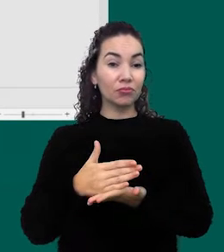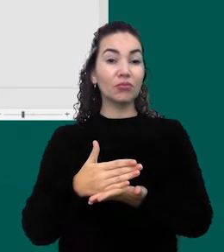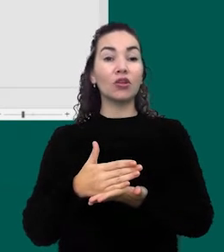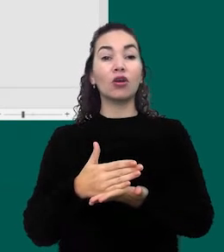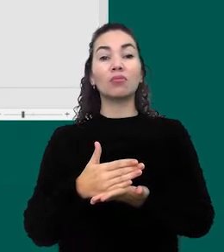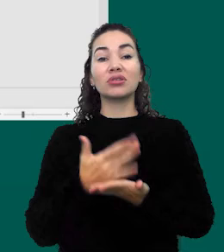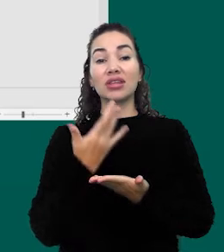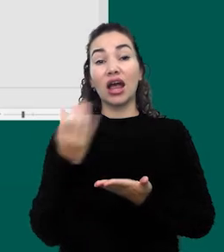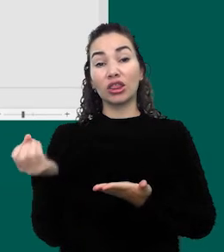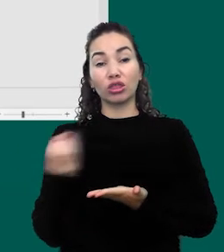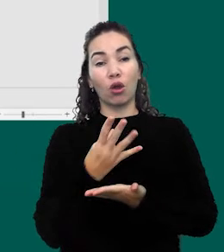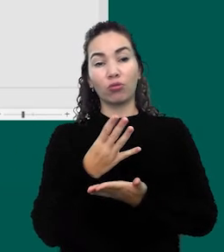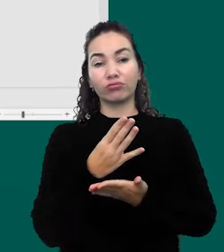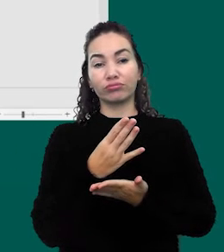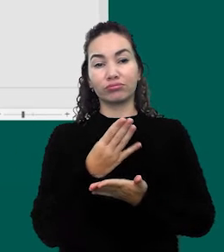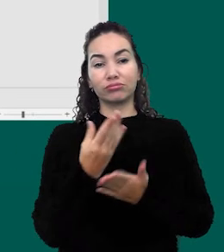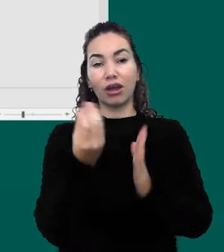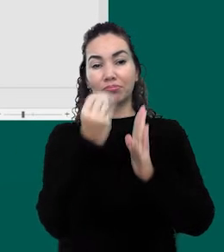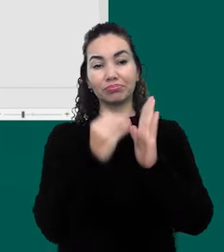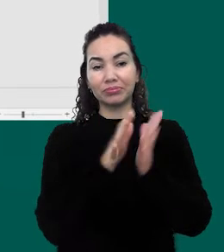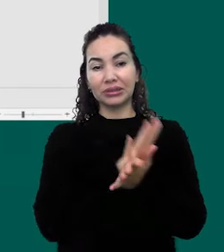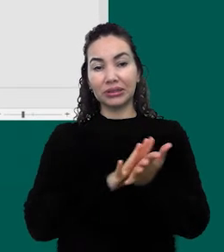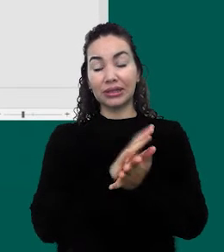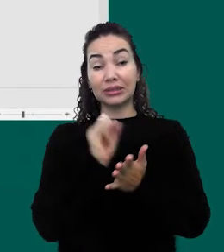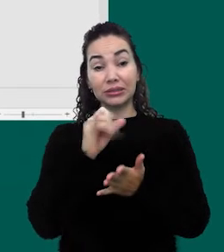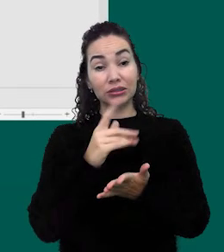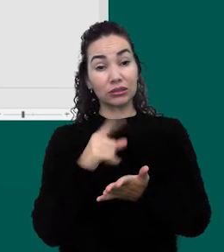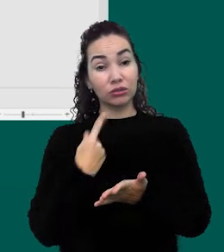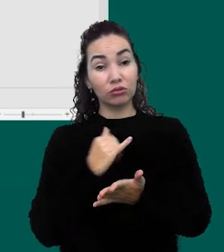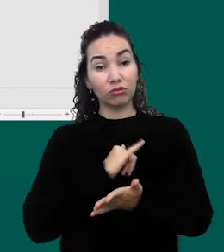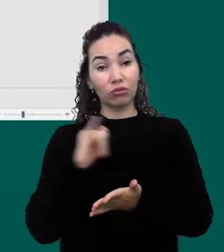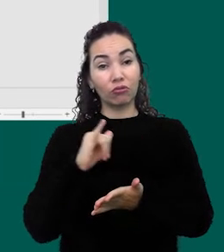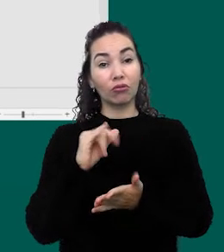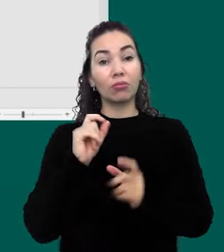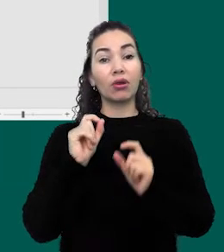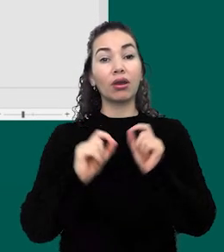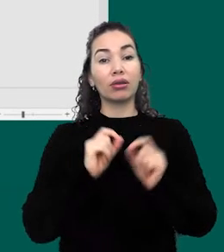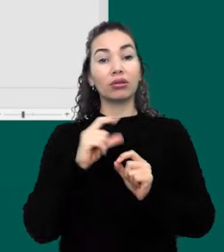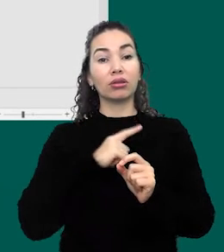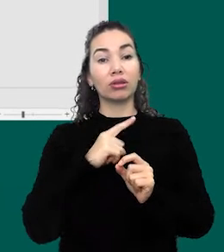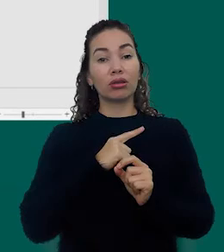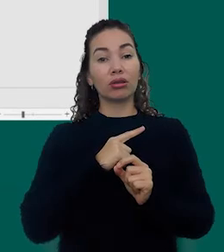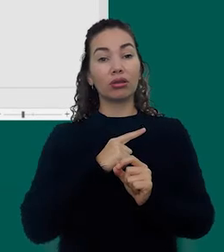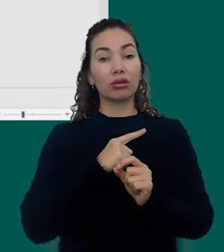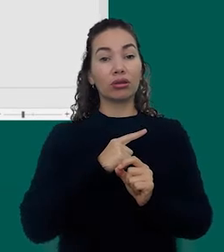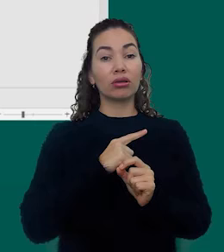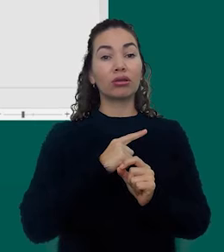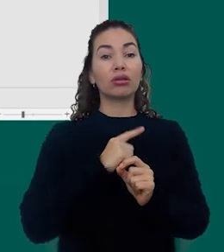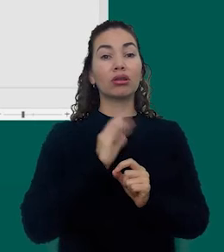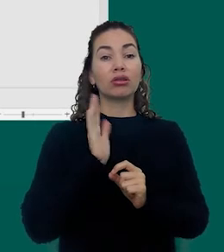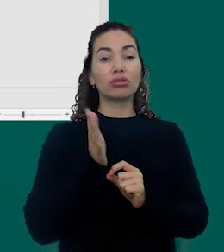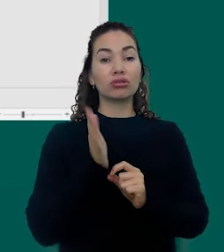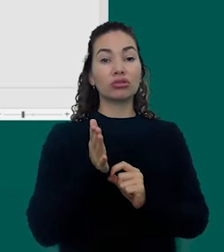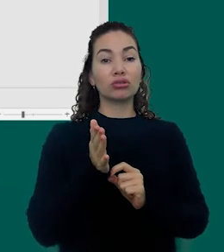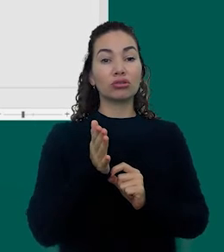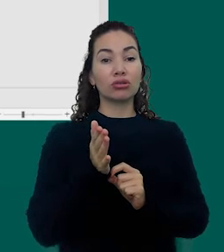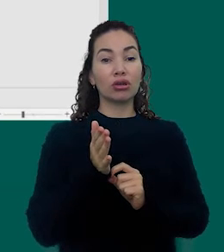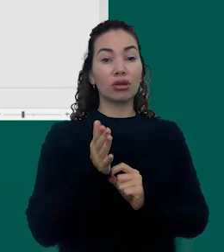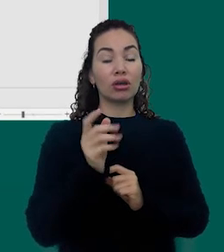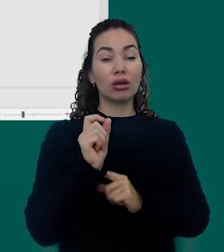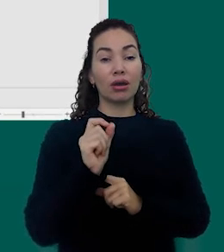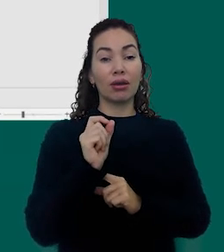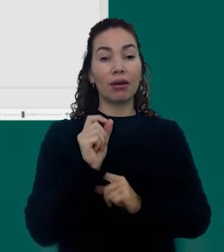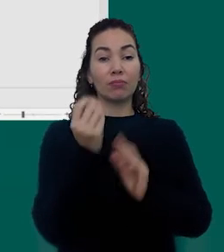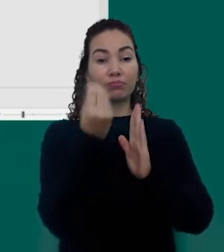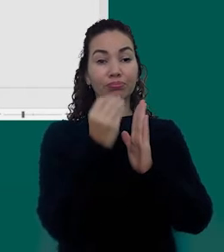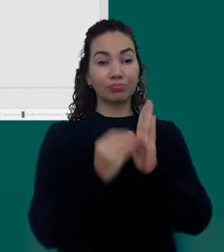em branco. Se nós informarmos que nós iremos fazer através da declaração pré-preenchida, nós precisamos ter o